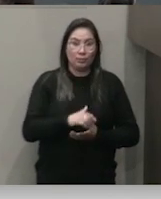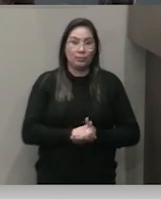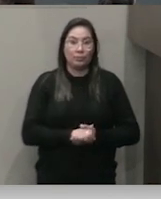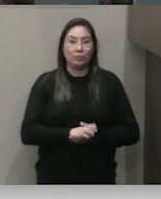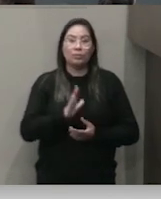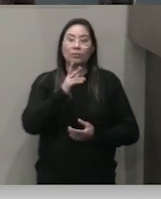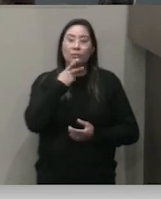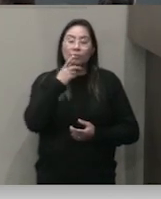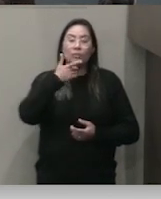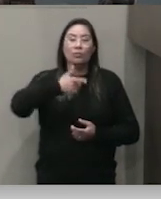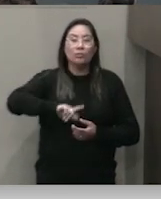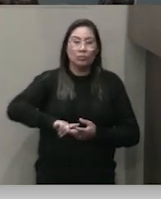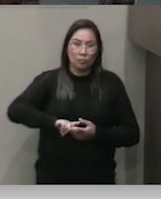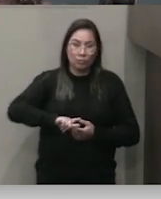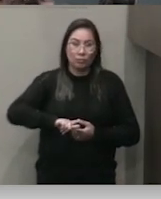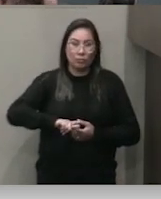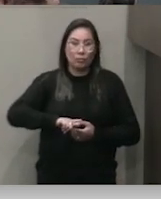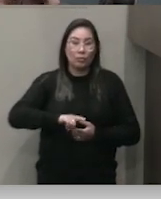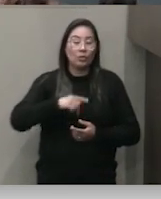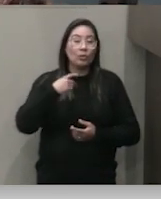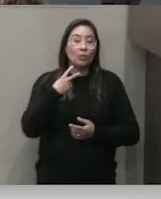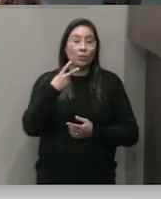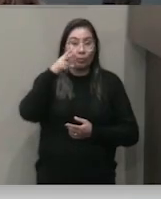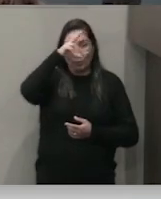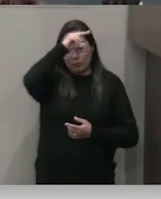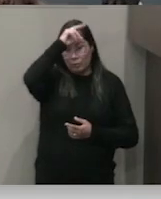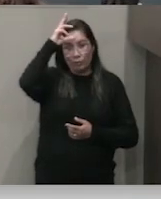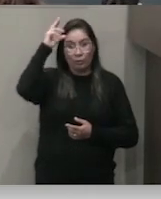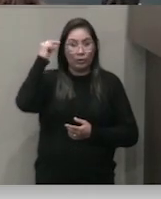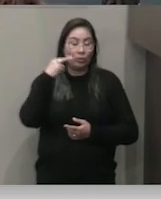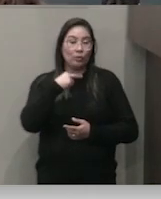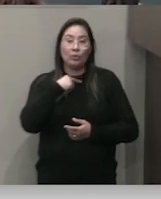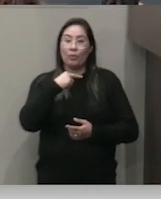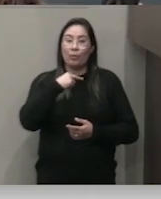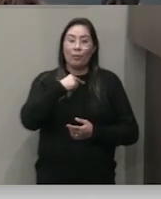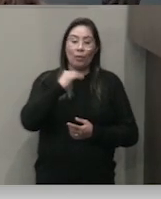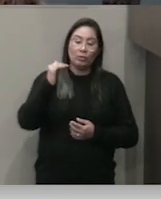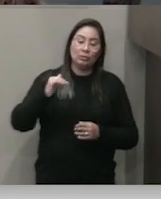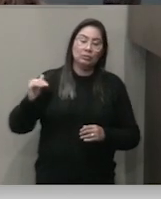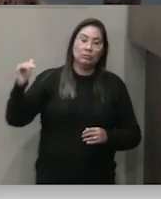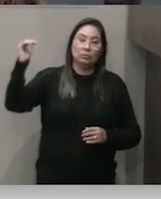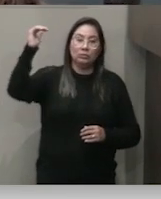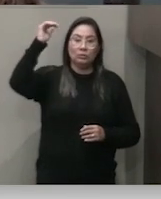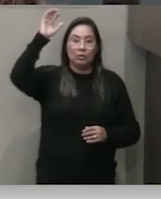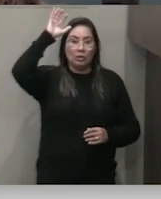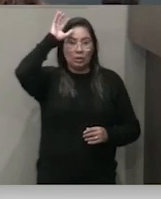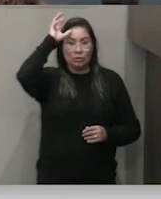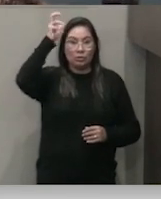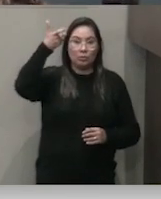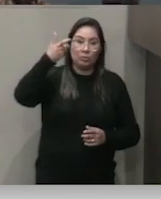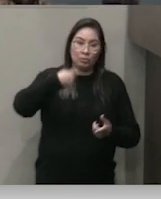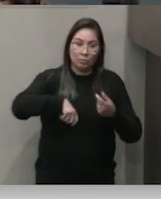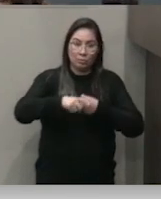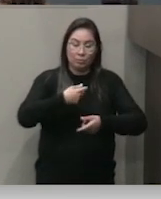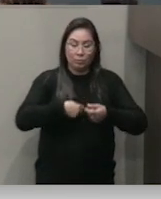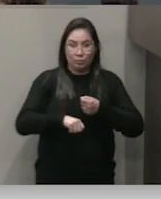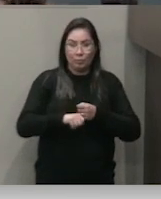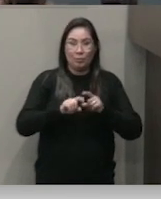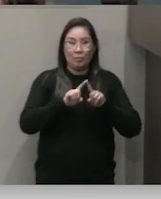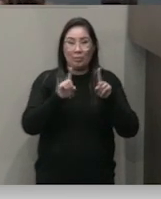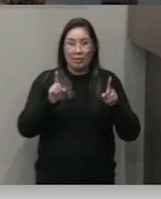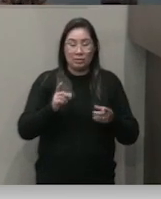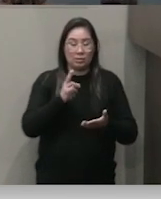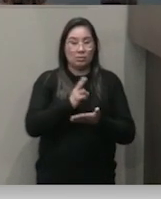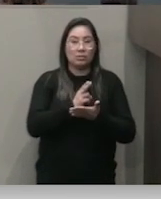e repito, o Legislativo não pode ser um mero tabelionato das decisões da administração. Mas